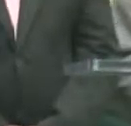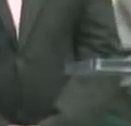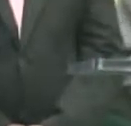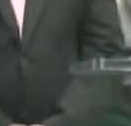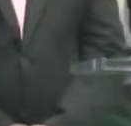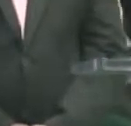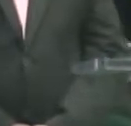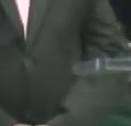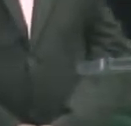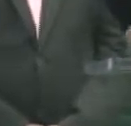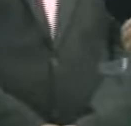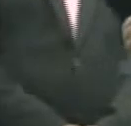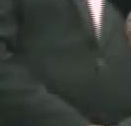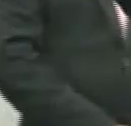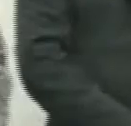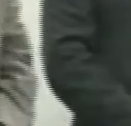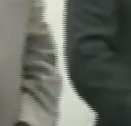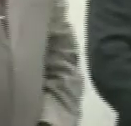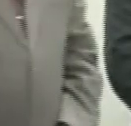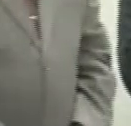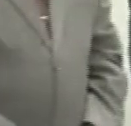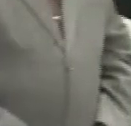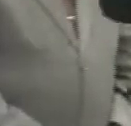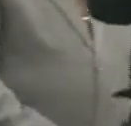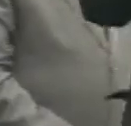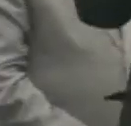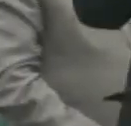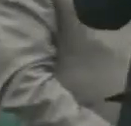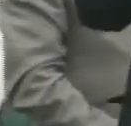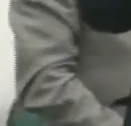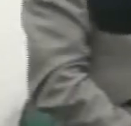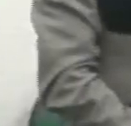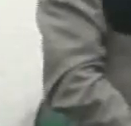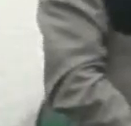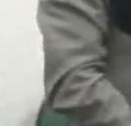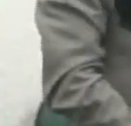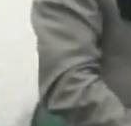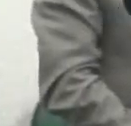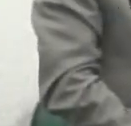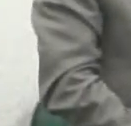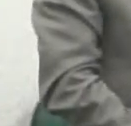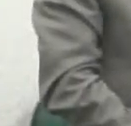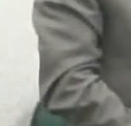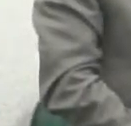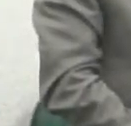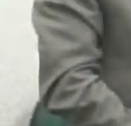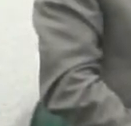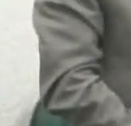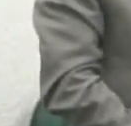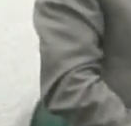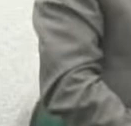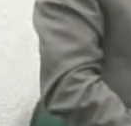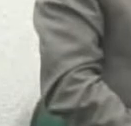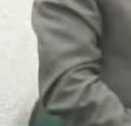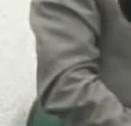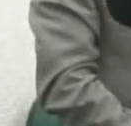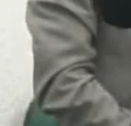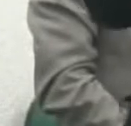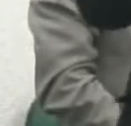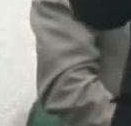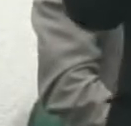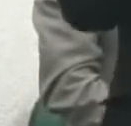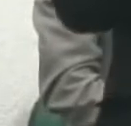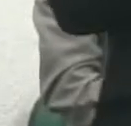recuperando vidas e eu senti a angústia dos Pais